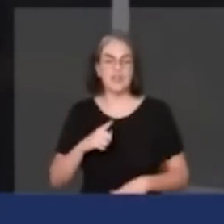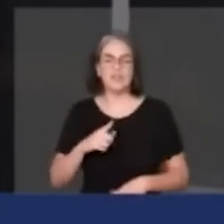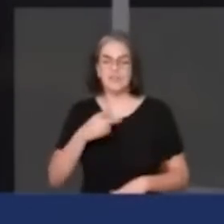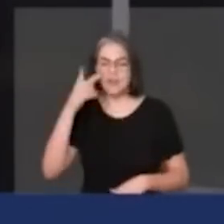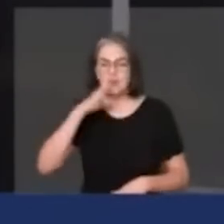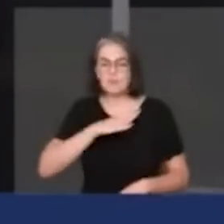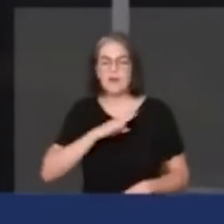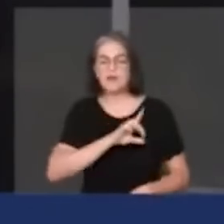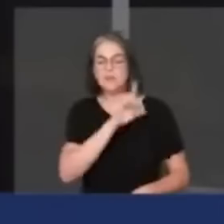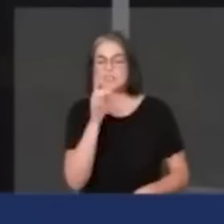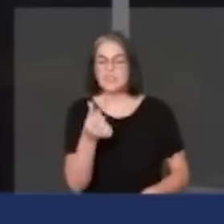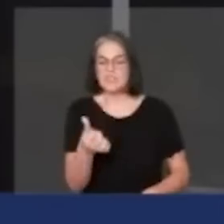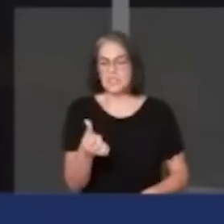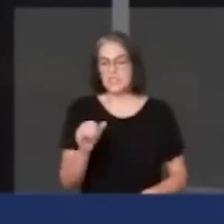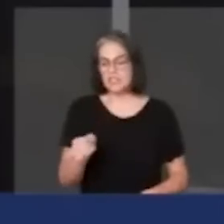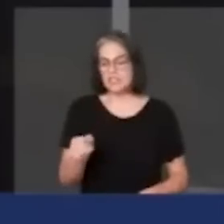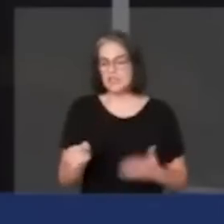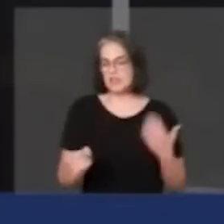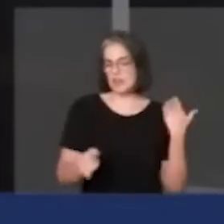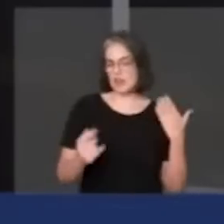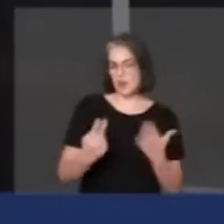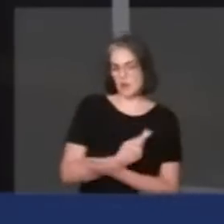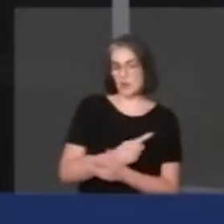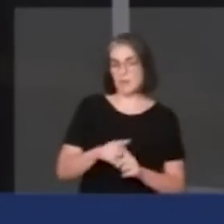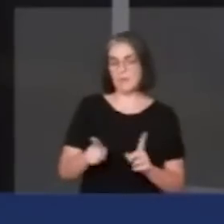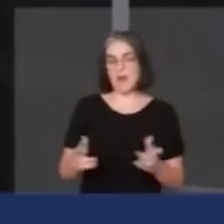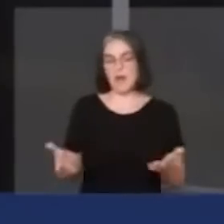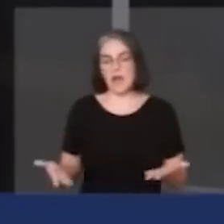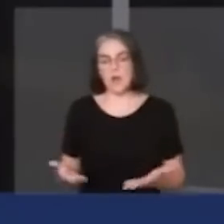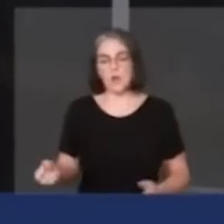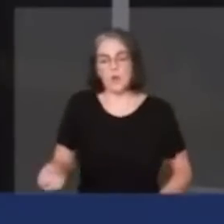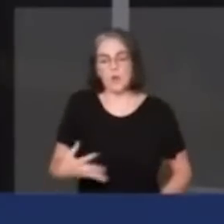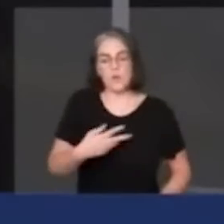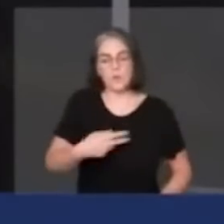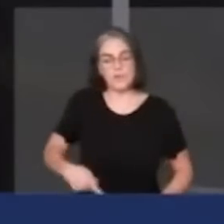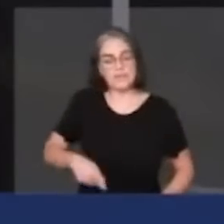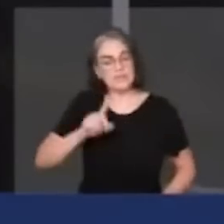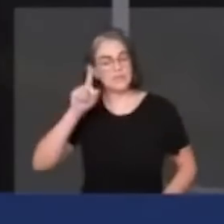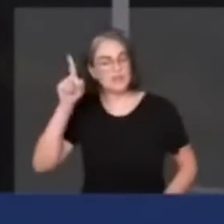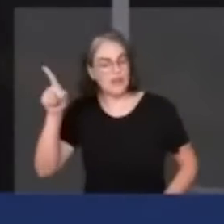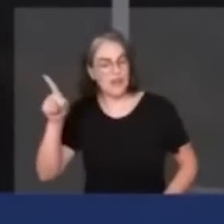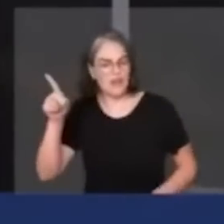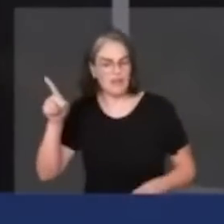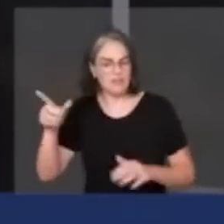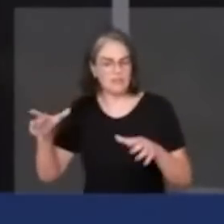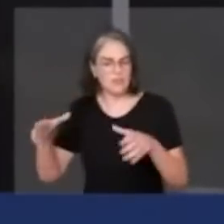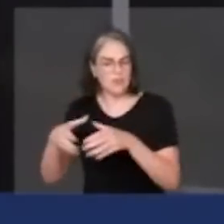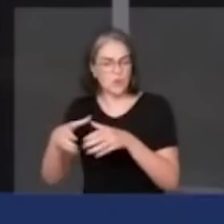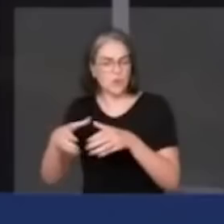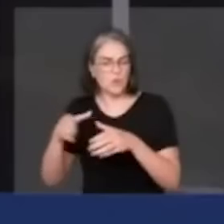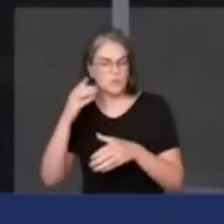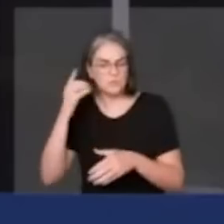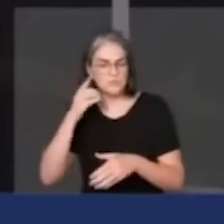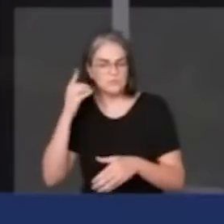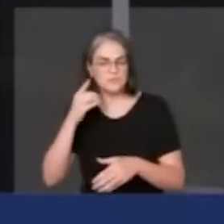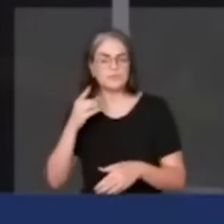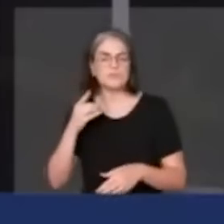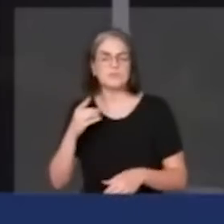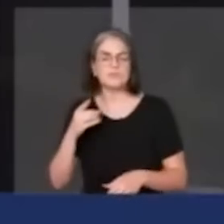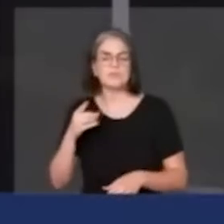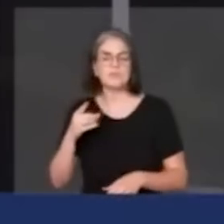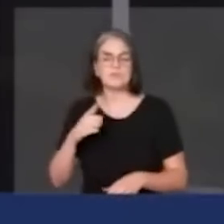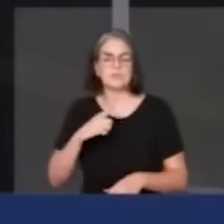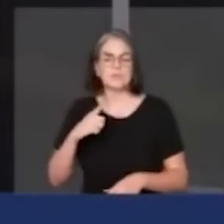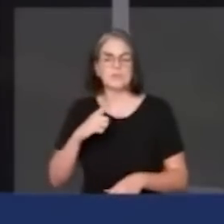Somente agora, com o novo presidente da Câmara, Silva, lá nos Estados Unidos, câmeras de gravação da Câmara dos Deputados